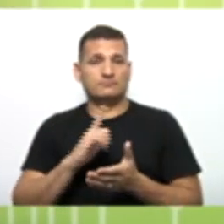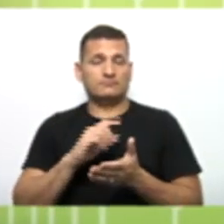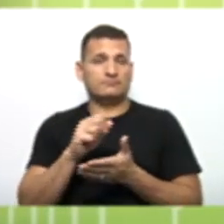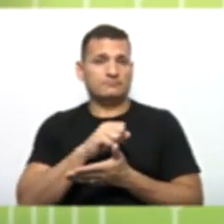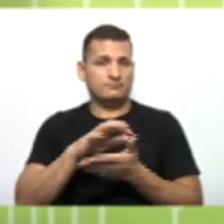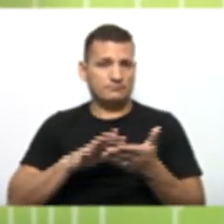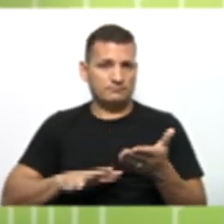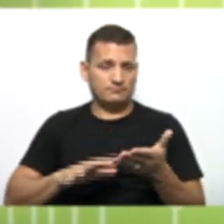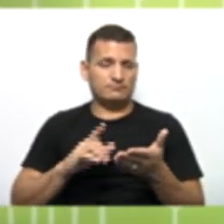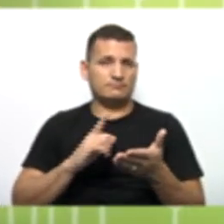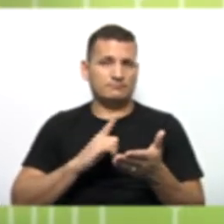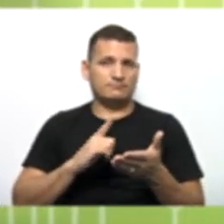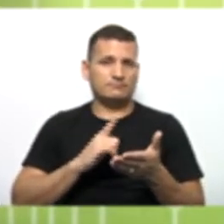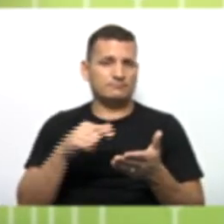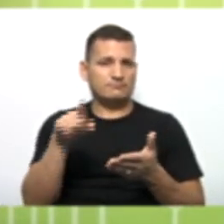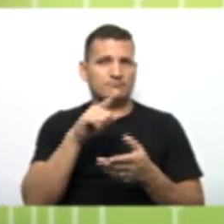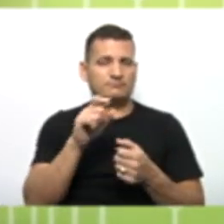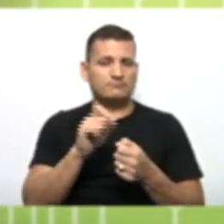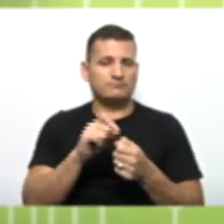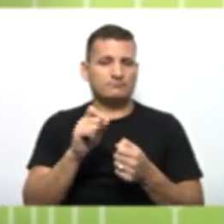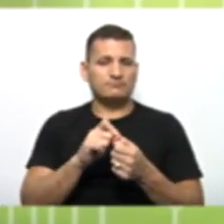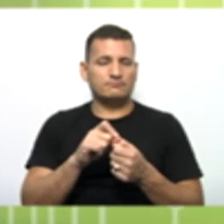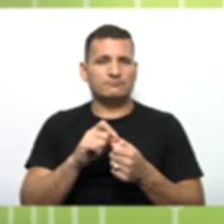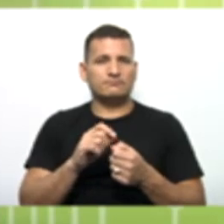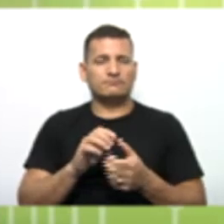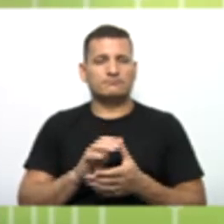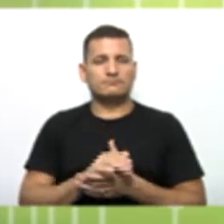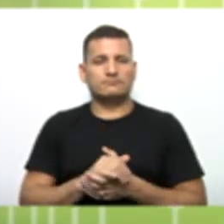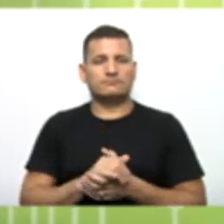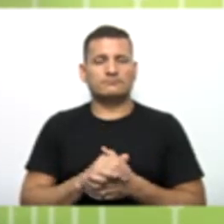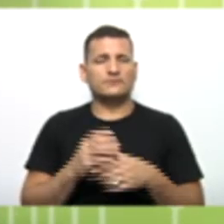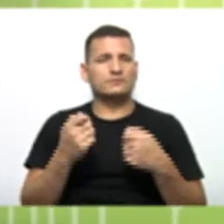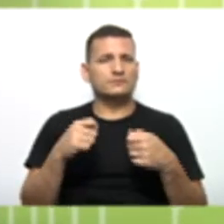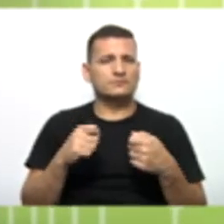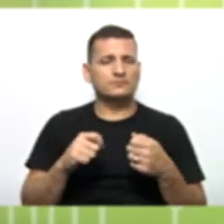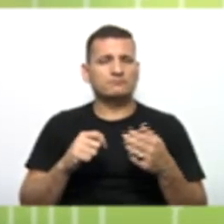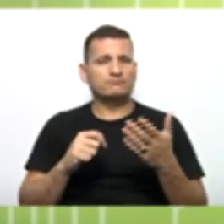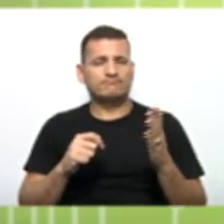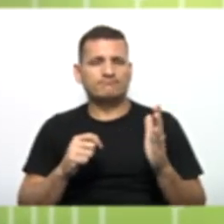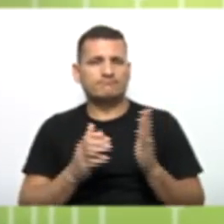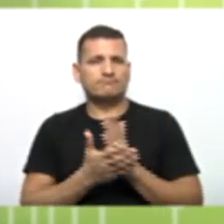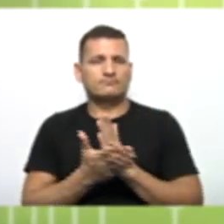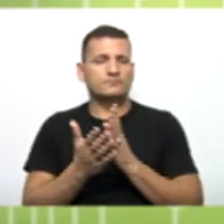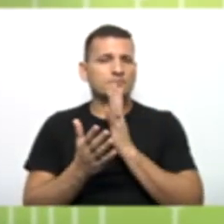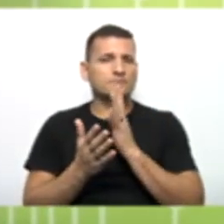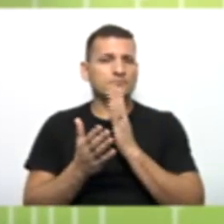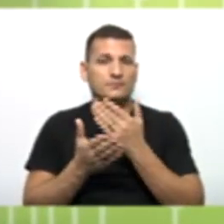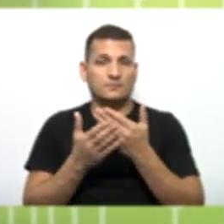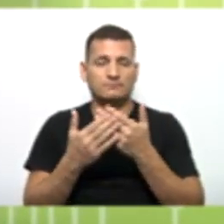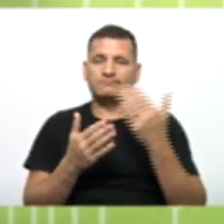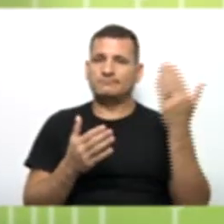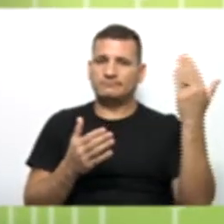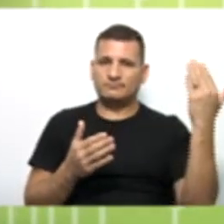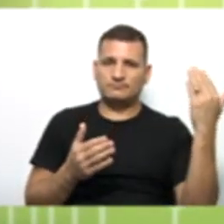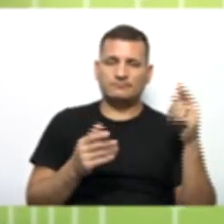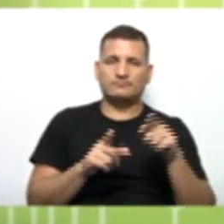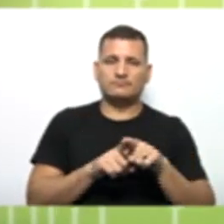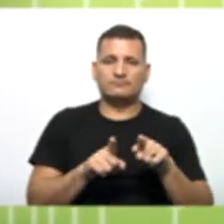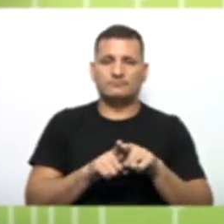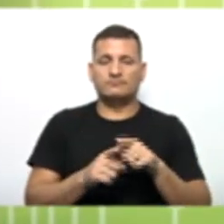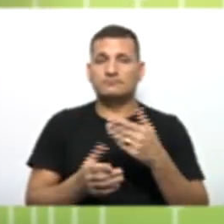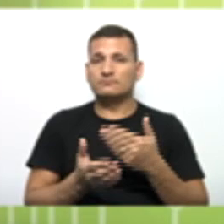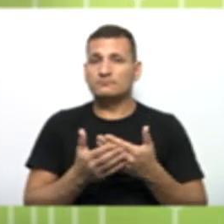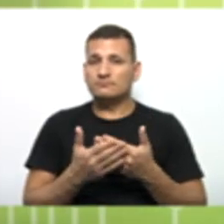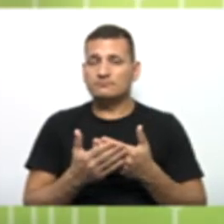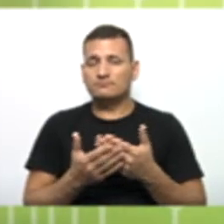atividade em sala para vocês, onde que vai precisar de alguns conhecimentos das aulas anteriores também. Por quê? Hoje é a